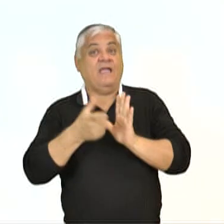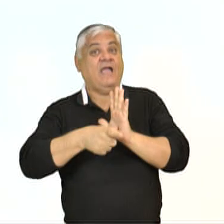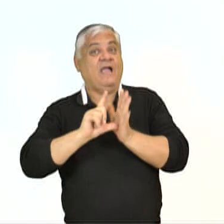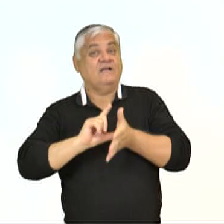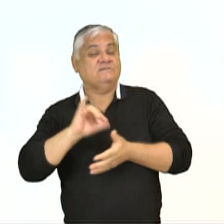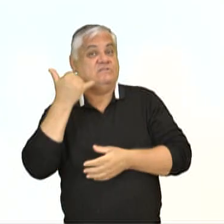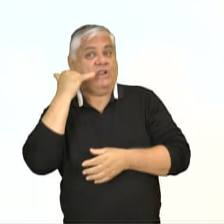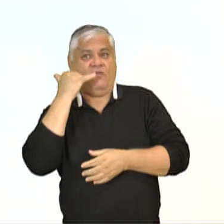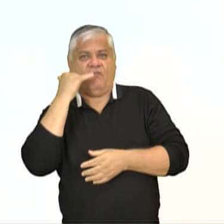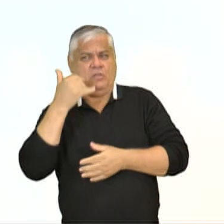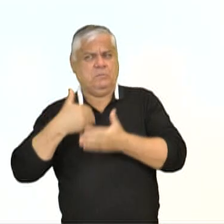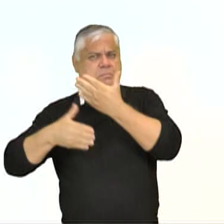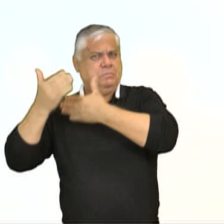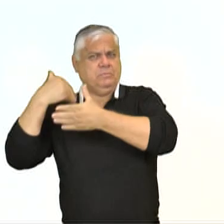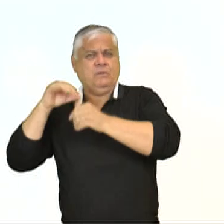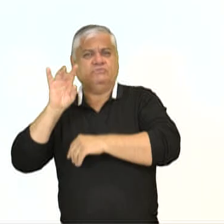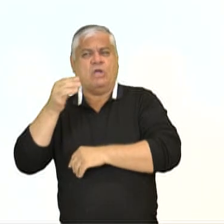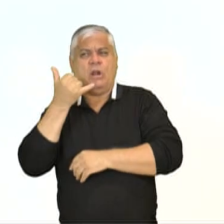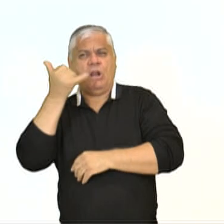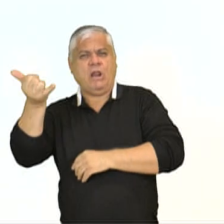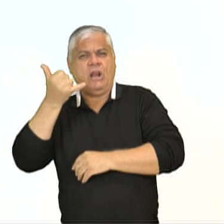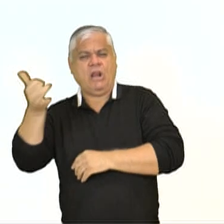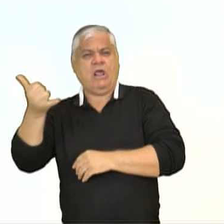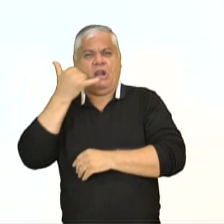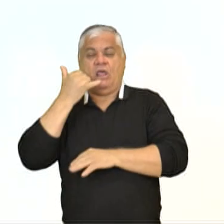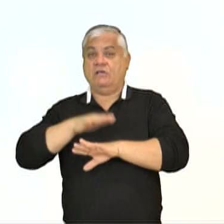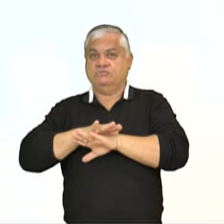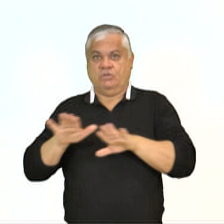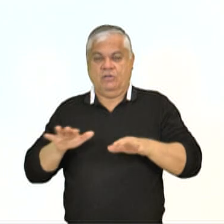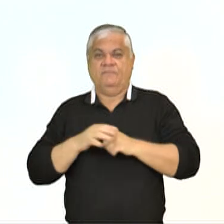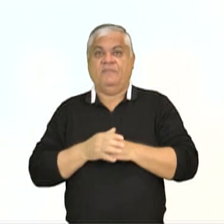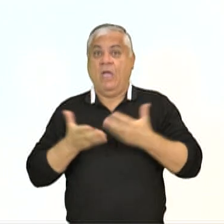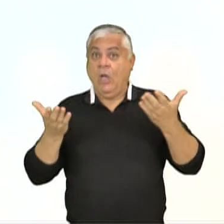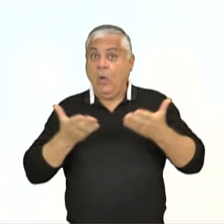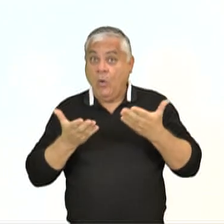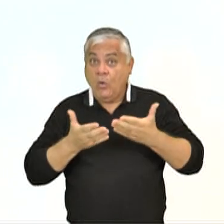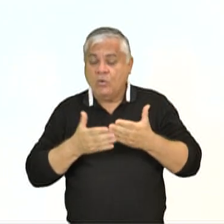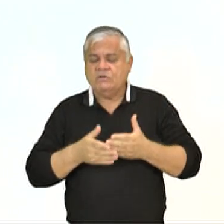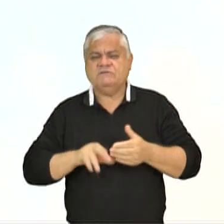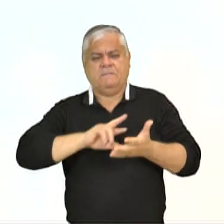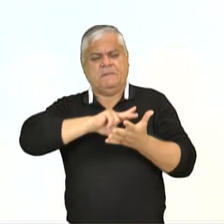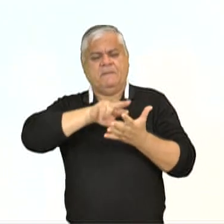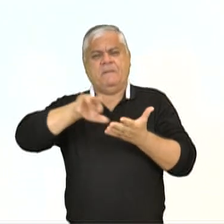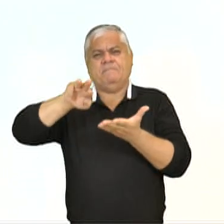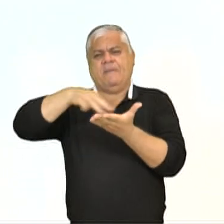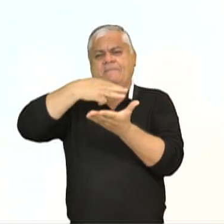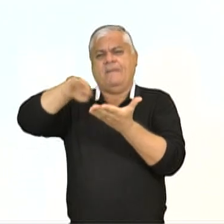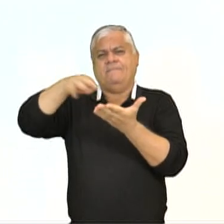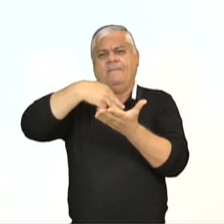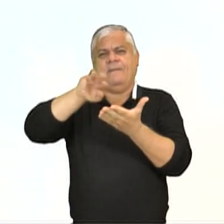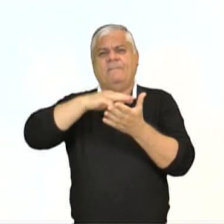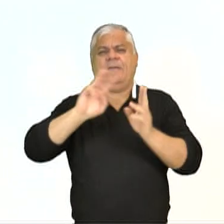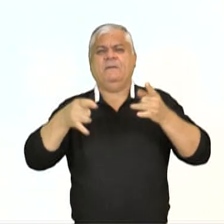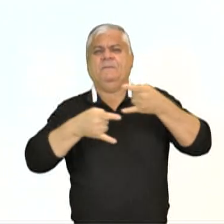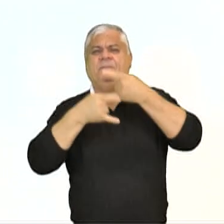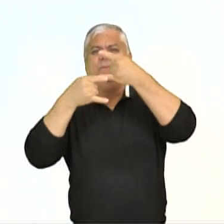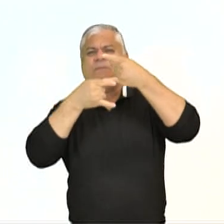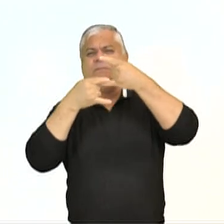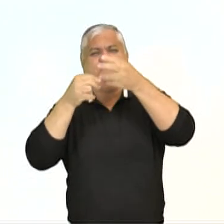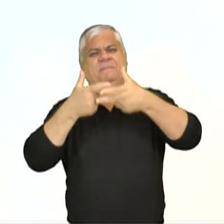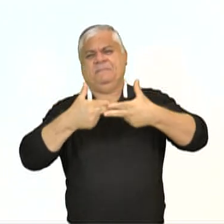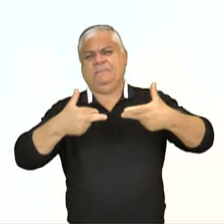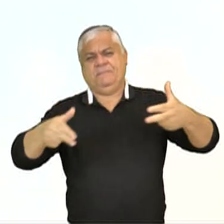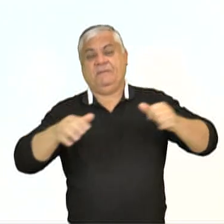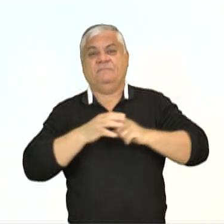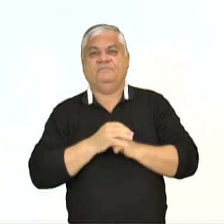o telefone se limitava a fazer e receber ligações. Hoje, vários recursos são utilizados. As